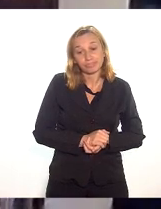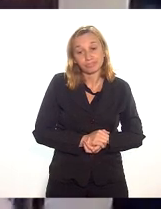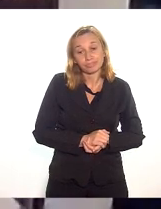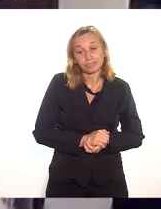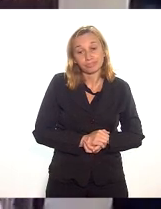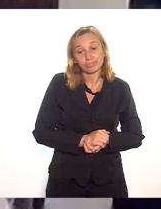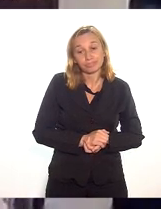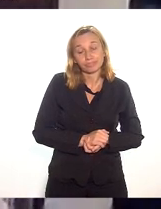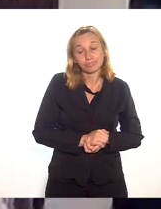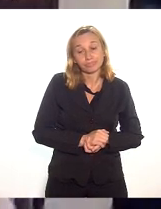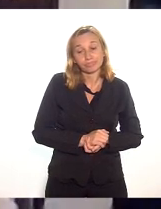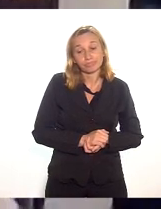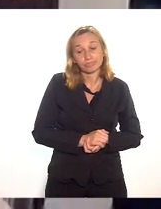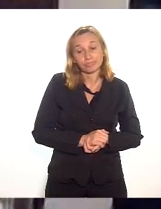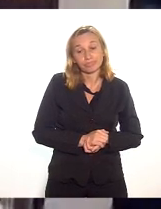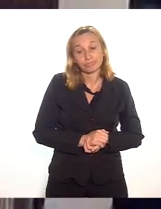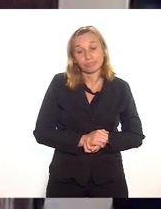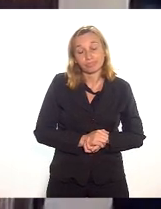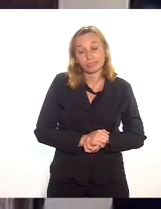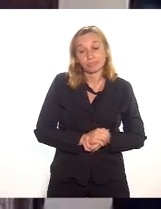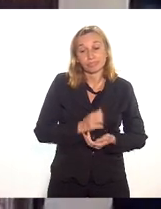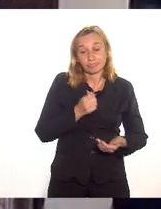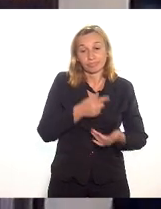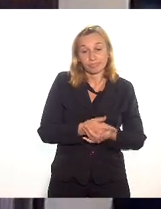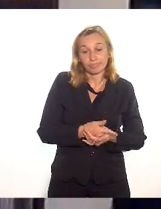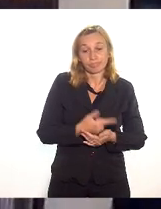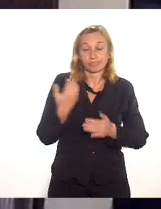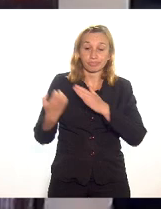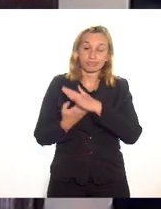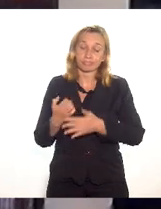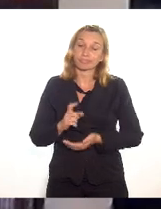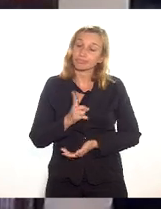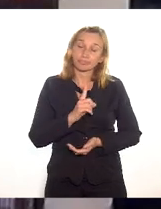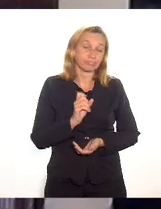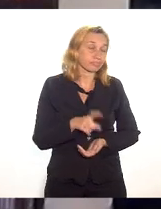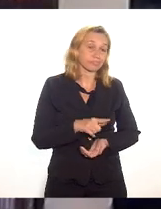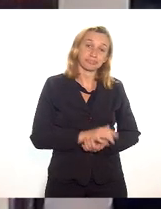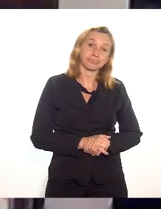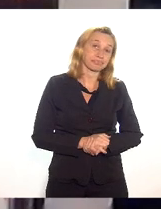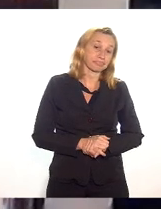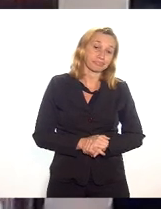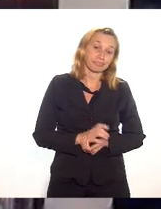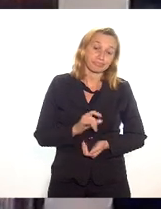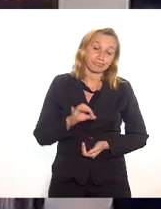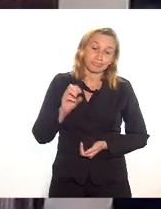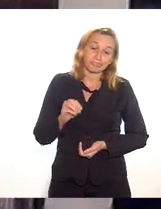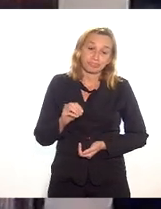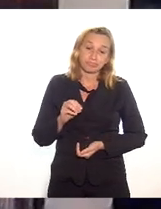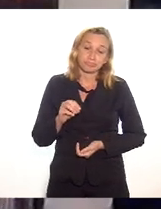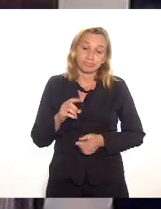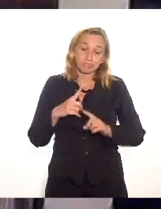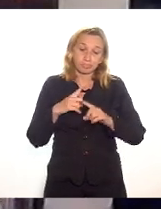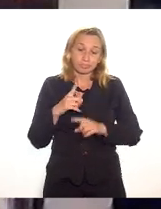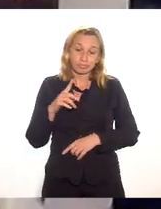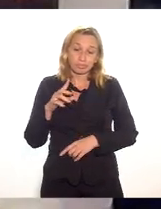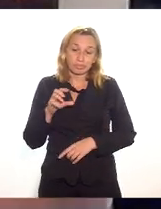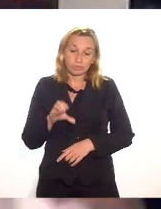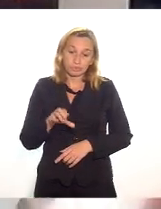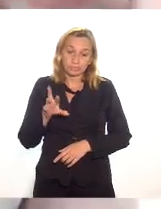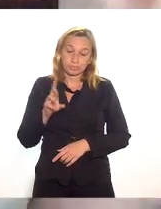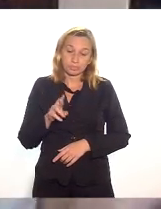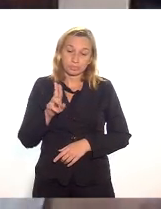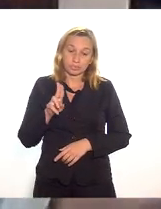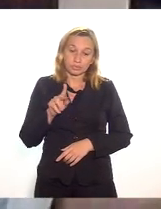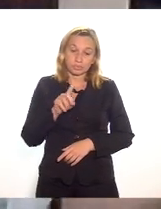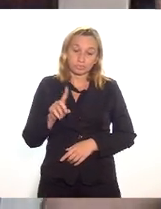e fazer com que a empresa tenha o lucro garantido. Não. Então, é o subsídio cruzado. Então, o